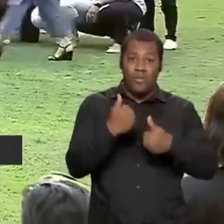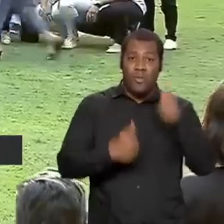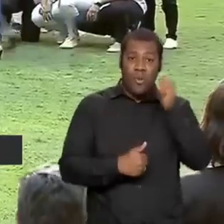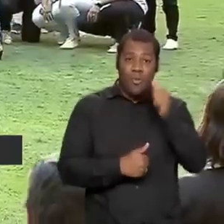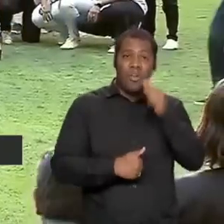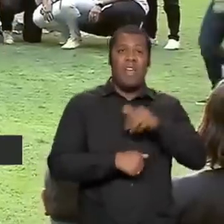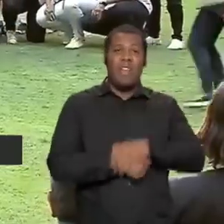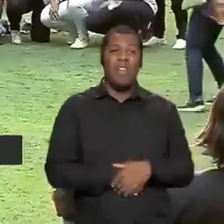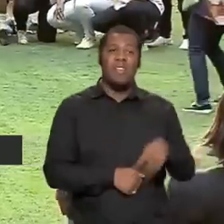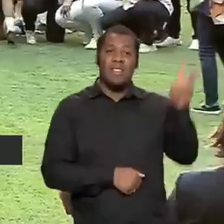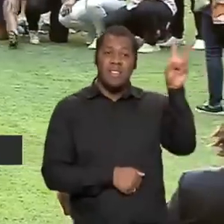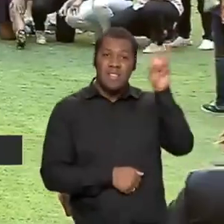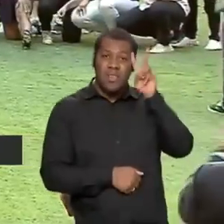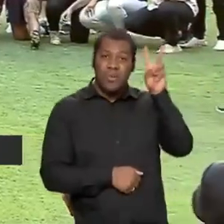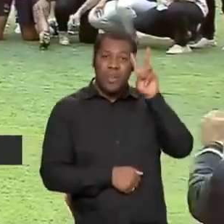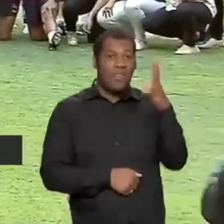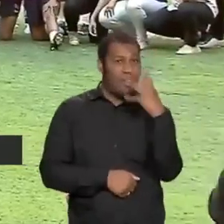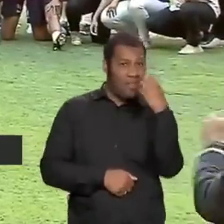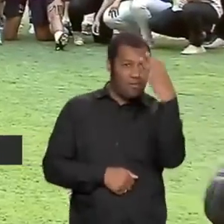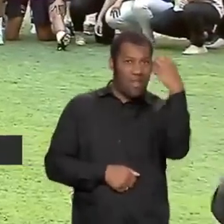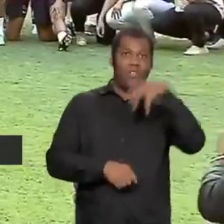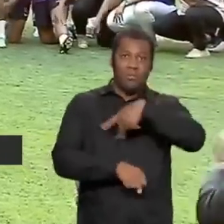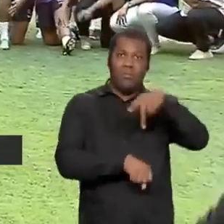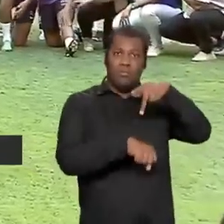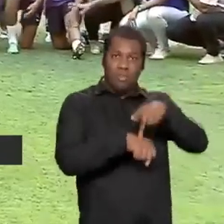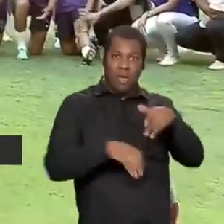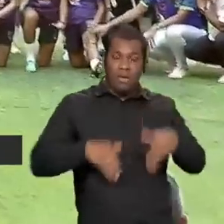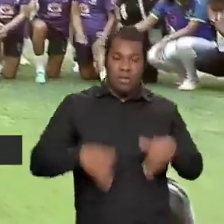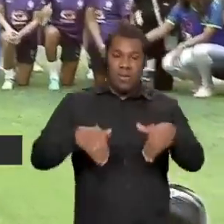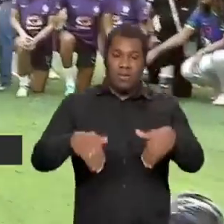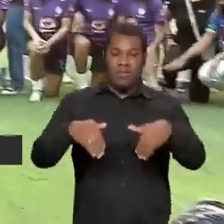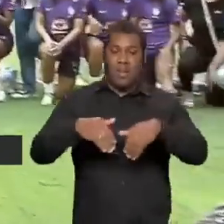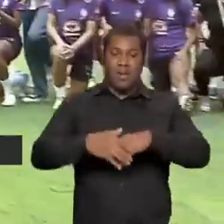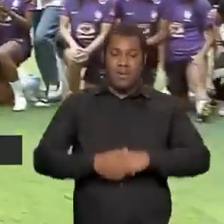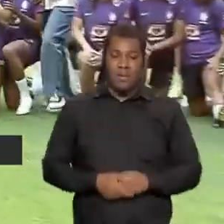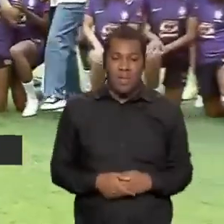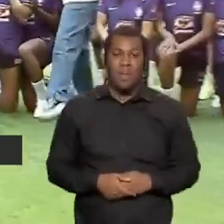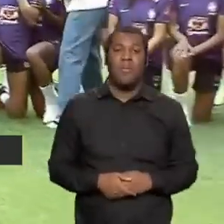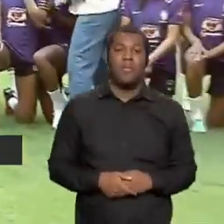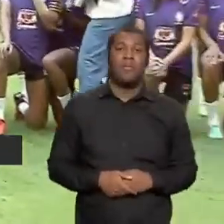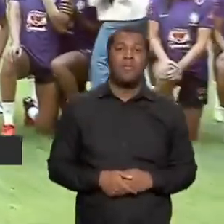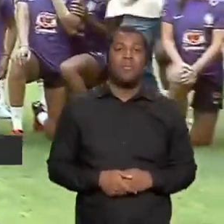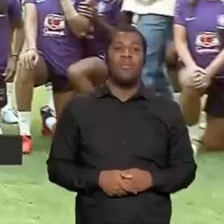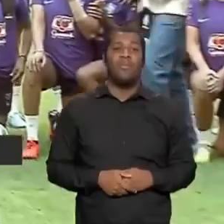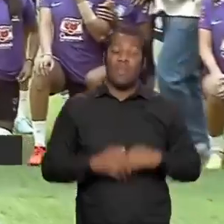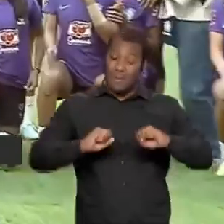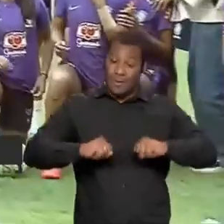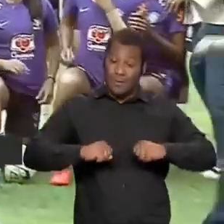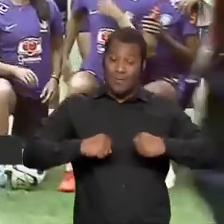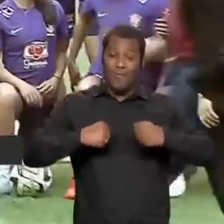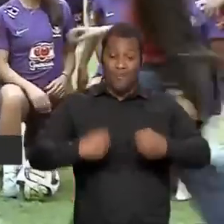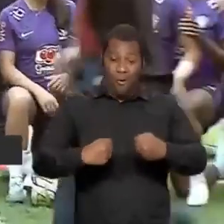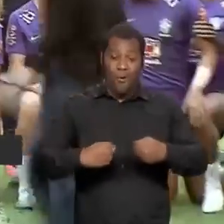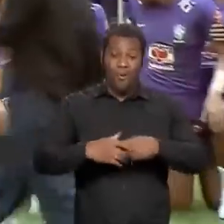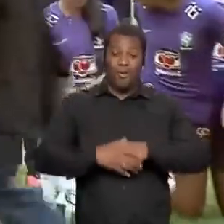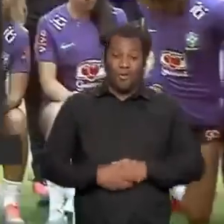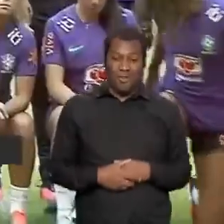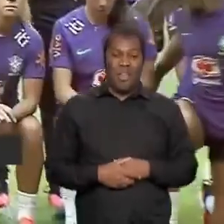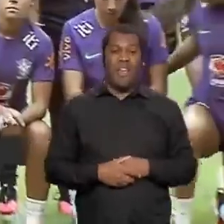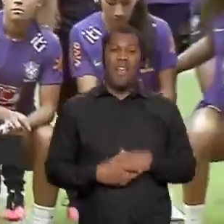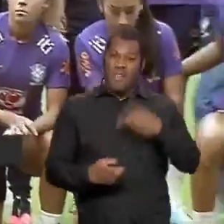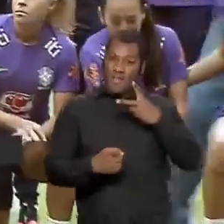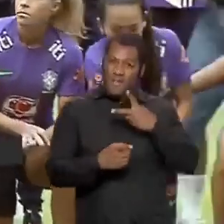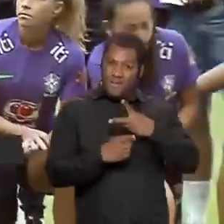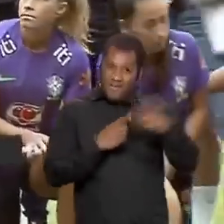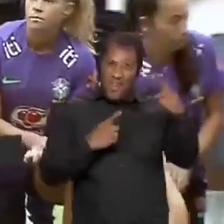na segunda-feira rumo à Austrália e vai tentar conseguir o primeiro título para